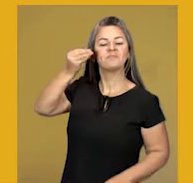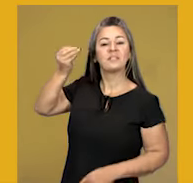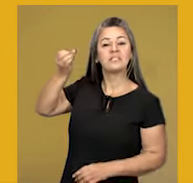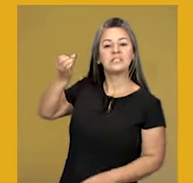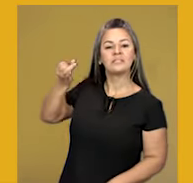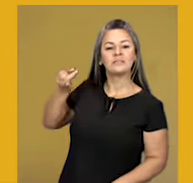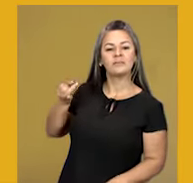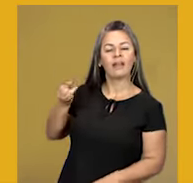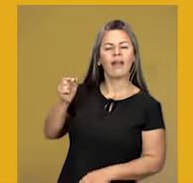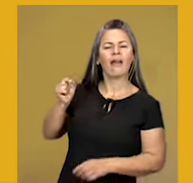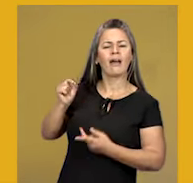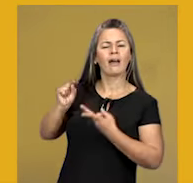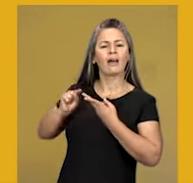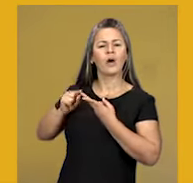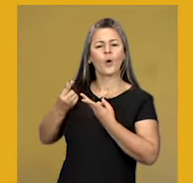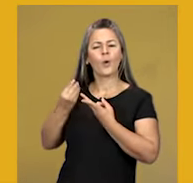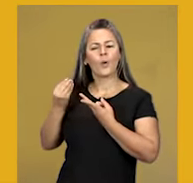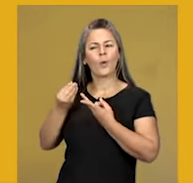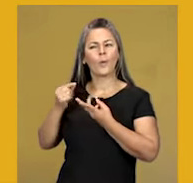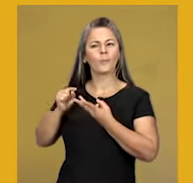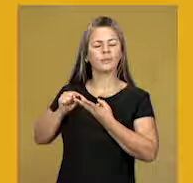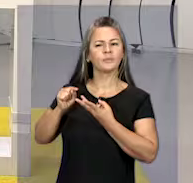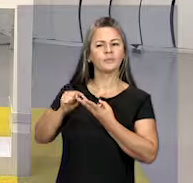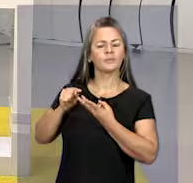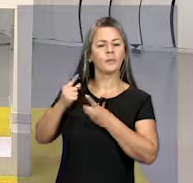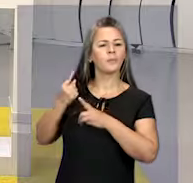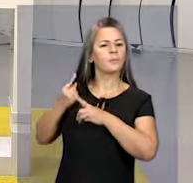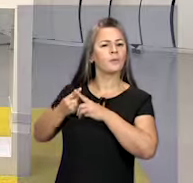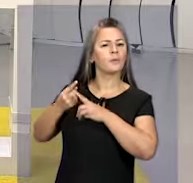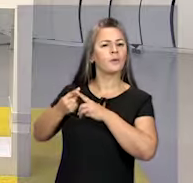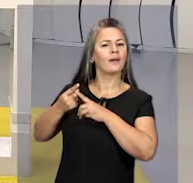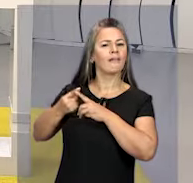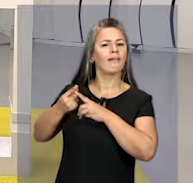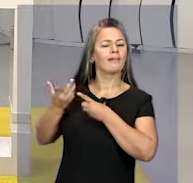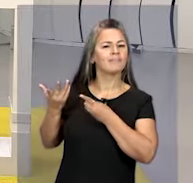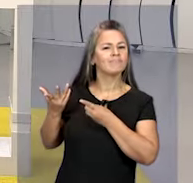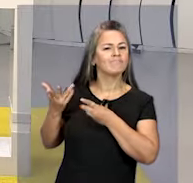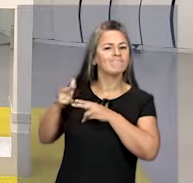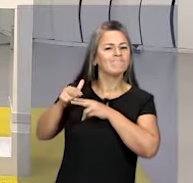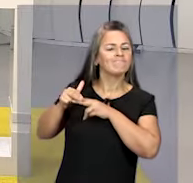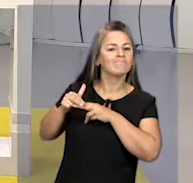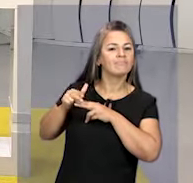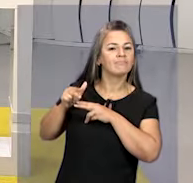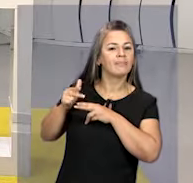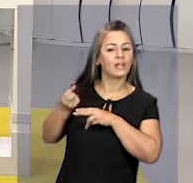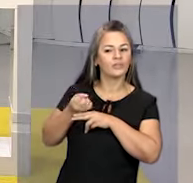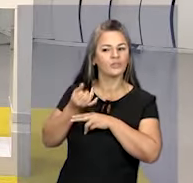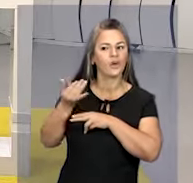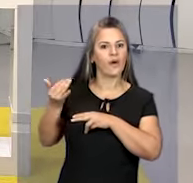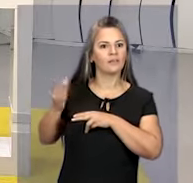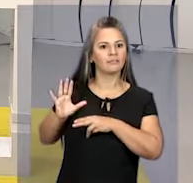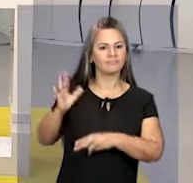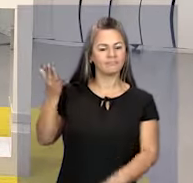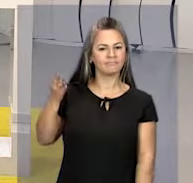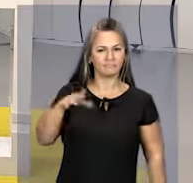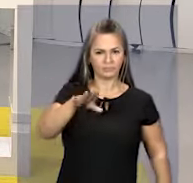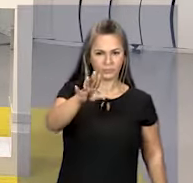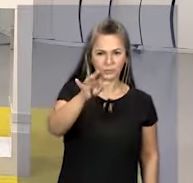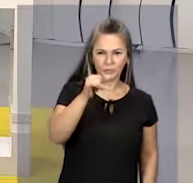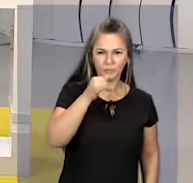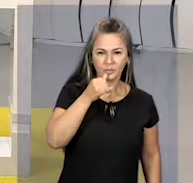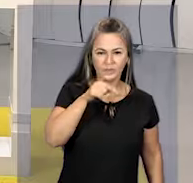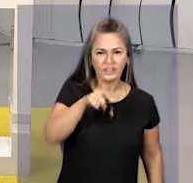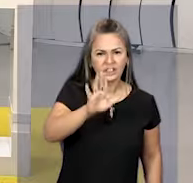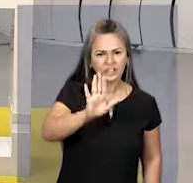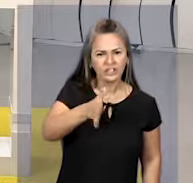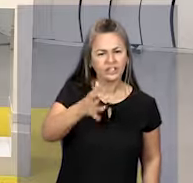o porquê de as coisas existirem. Você já parou para pensar por que existem